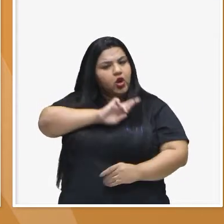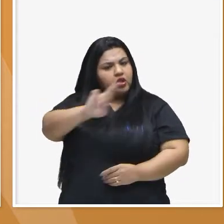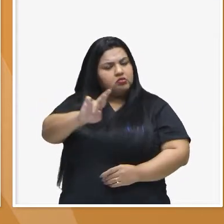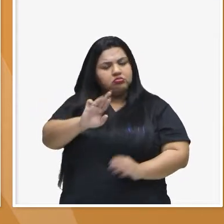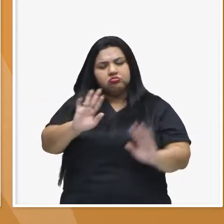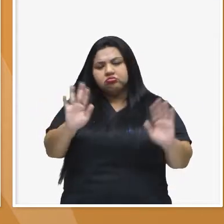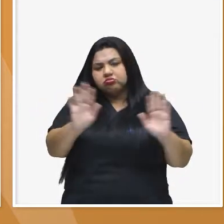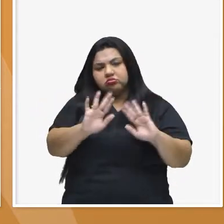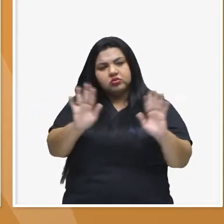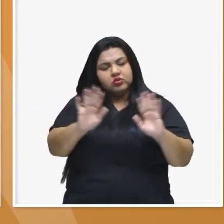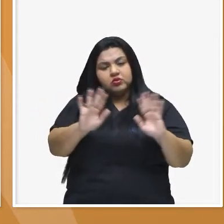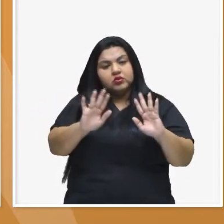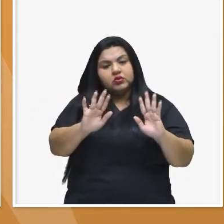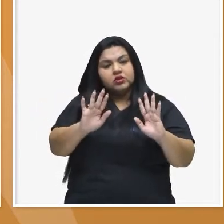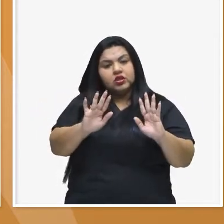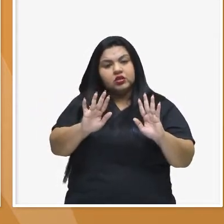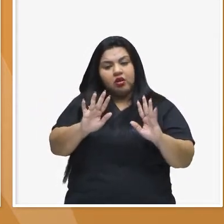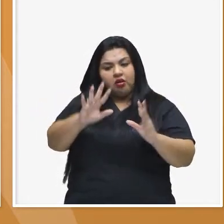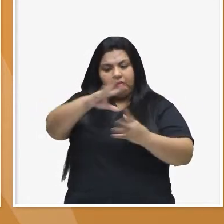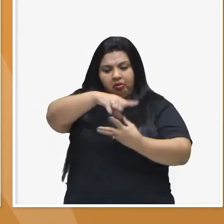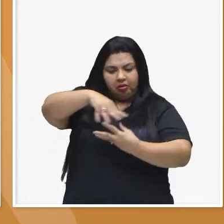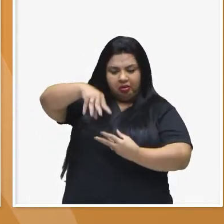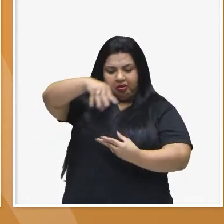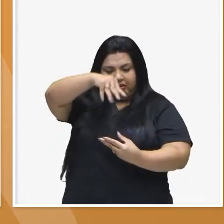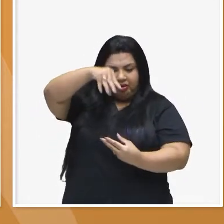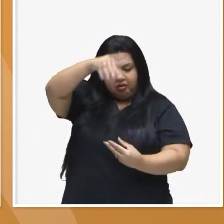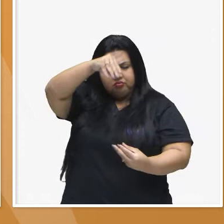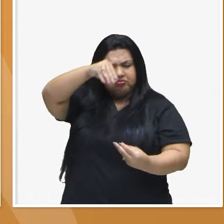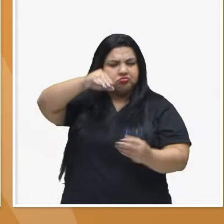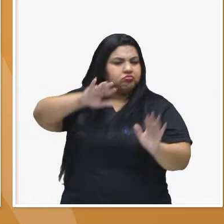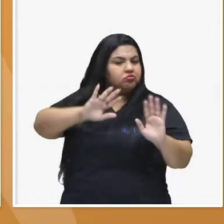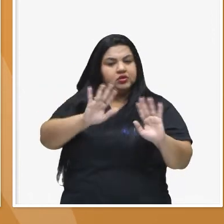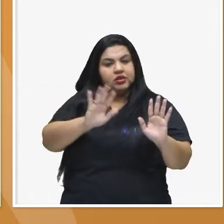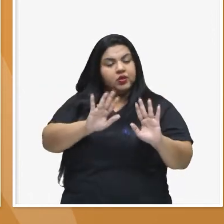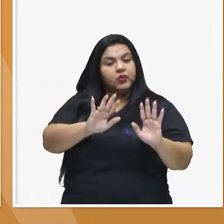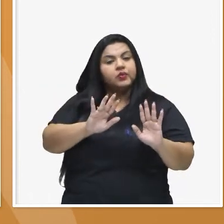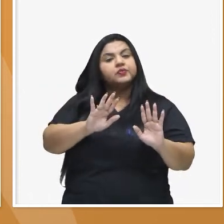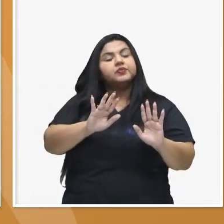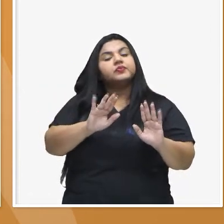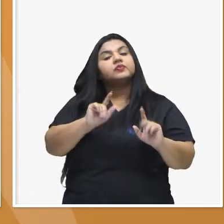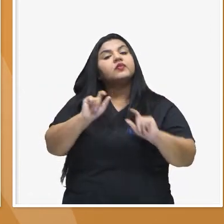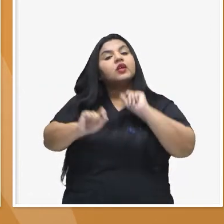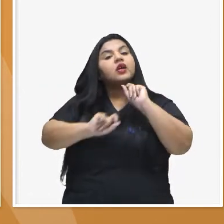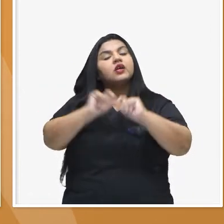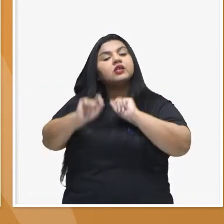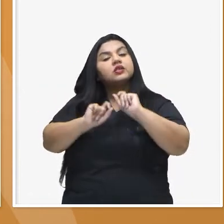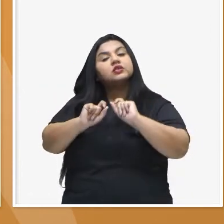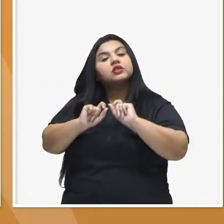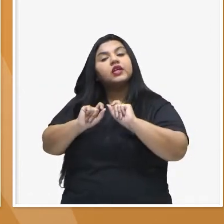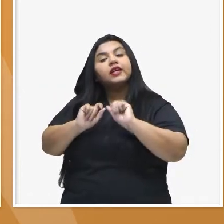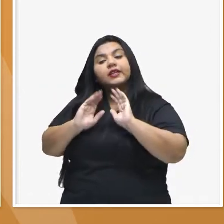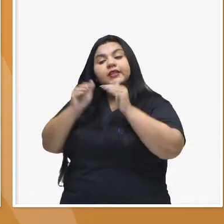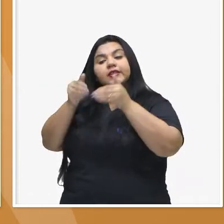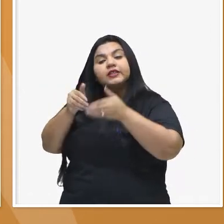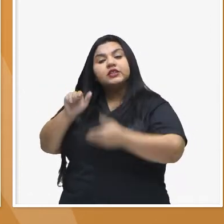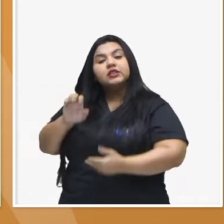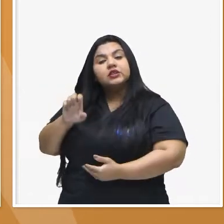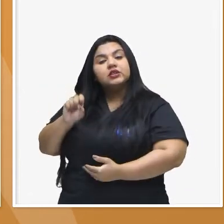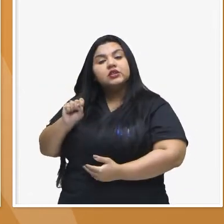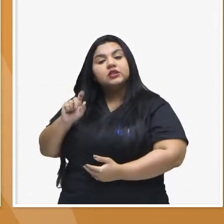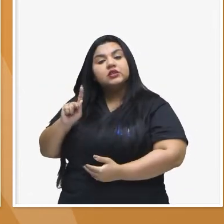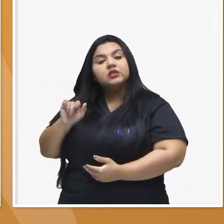né? Ou uma alma penada, né? Um espírito que está... Não. Essa realidade, para ele, é como se fosse a nossa